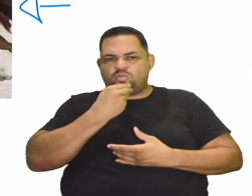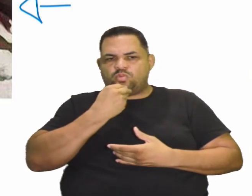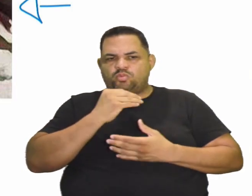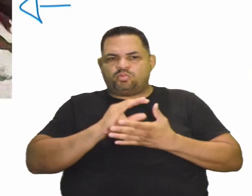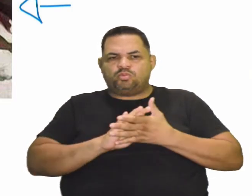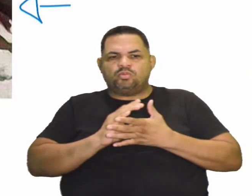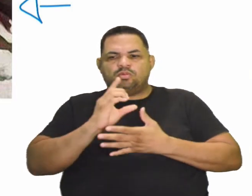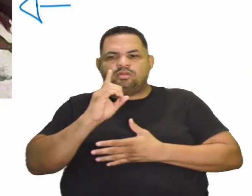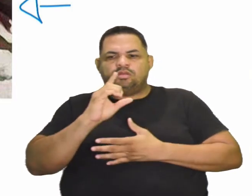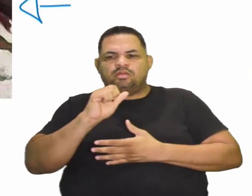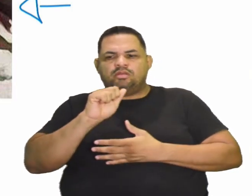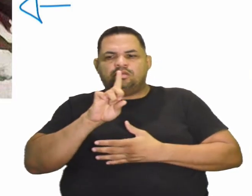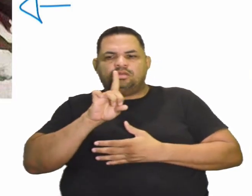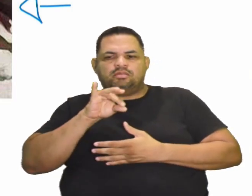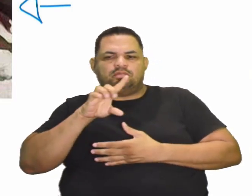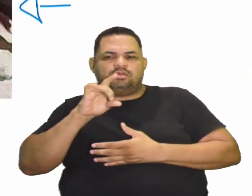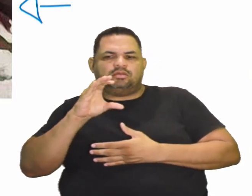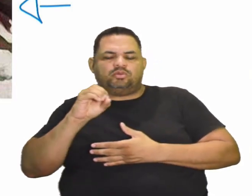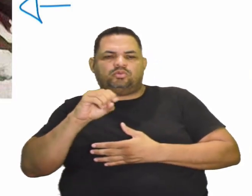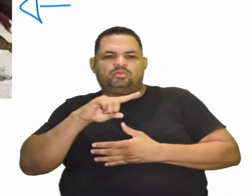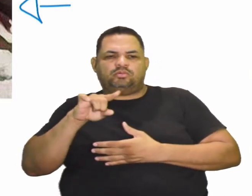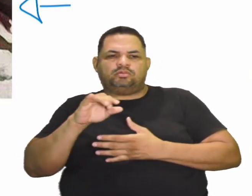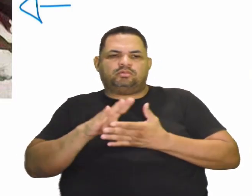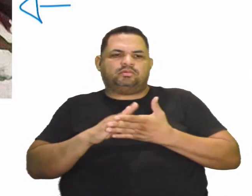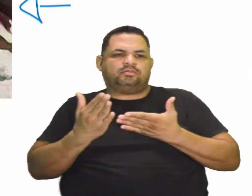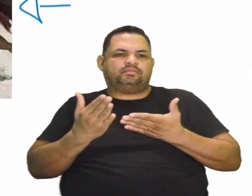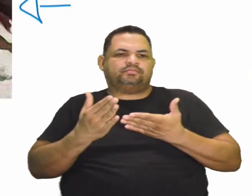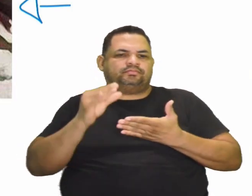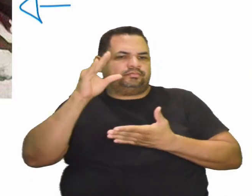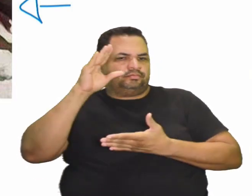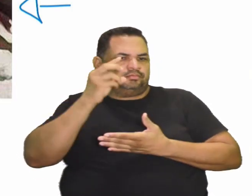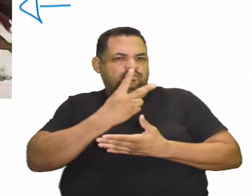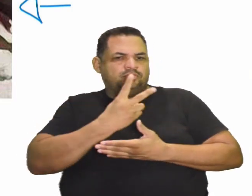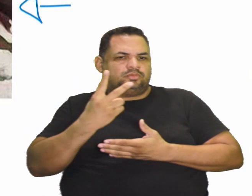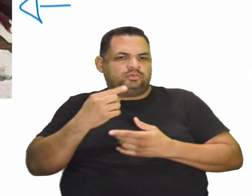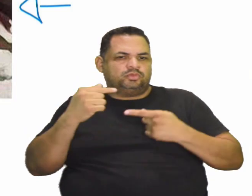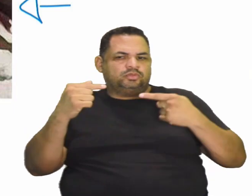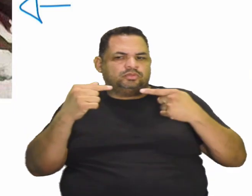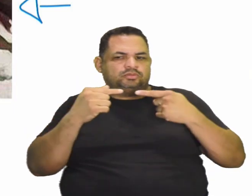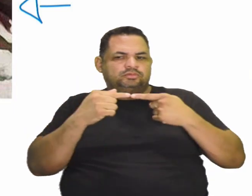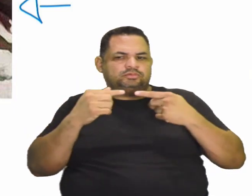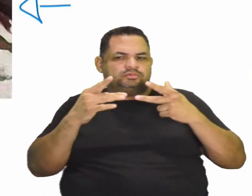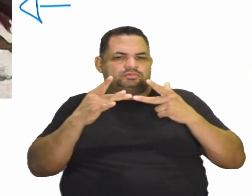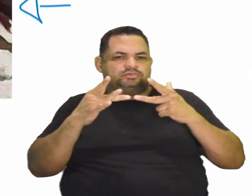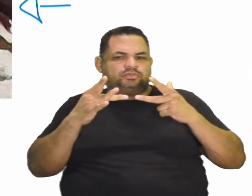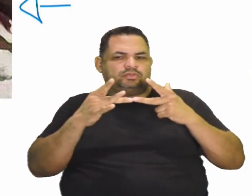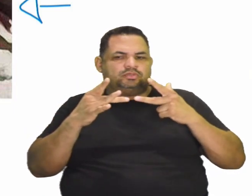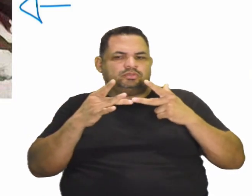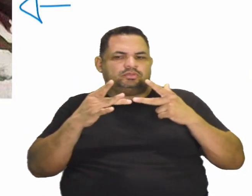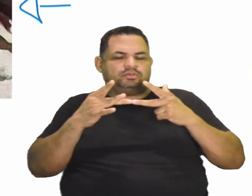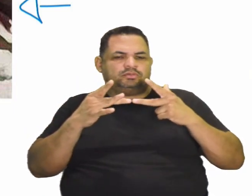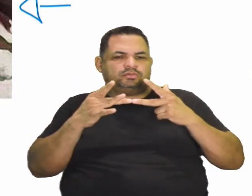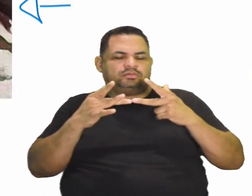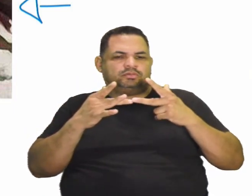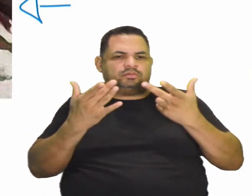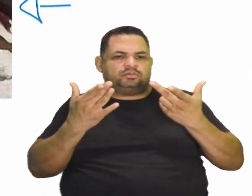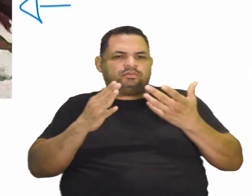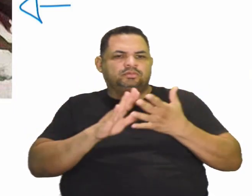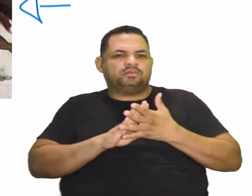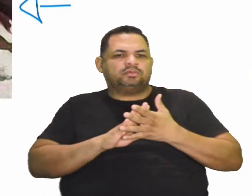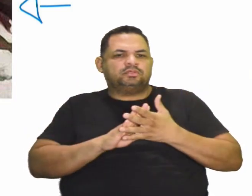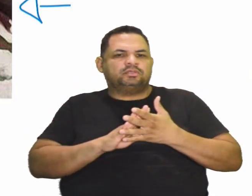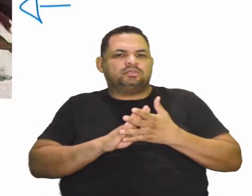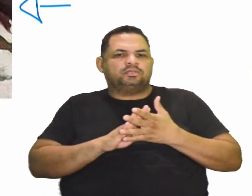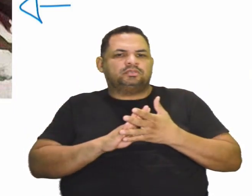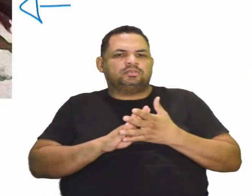Adão. E interessante que os dois se conectam aqui pelo dedo, né? Ou seja,